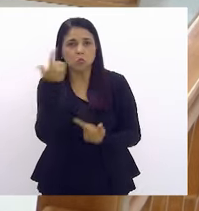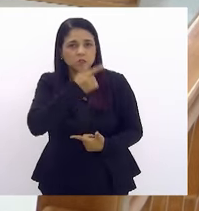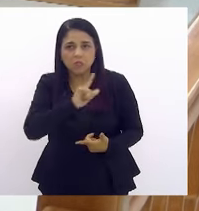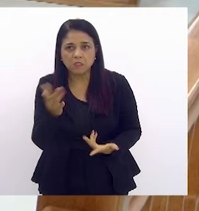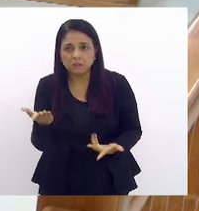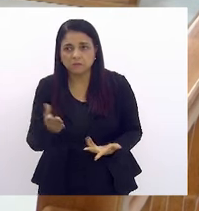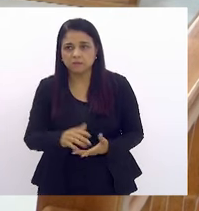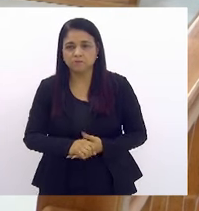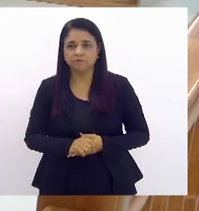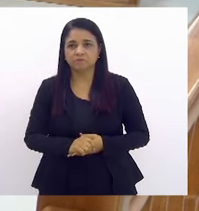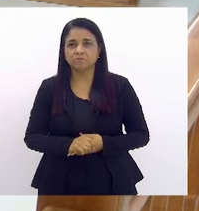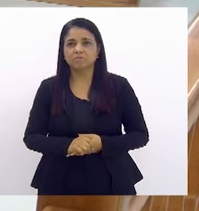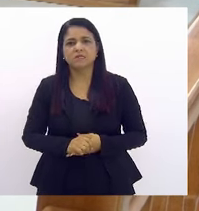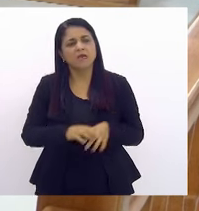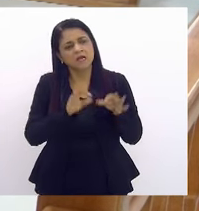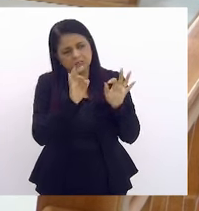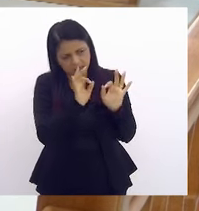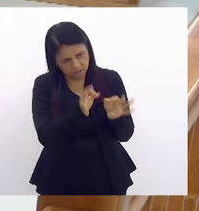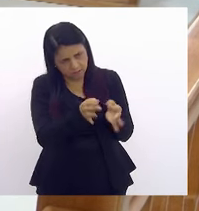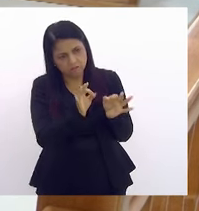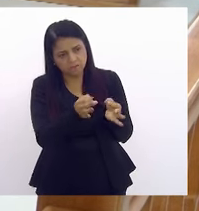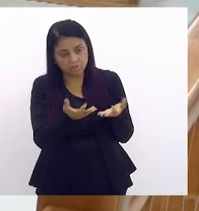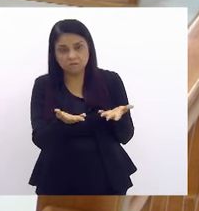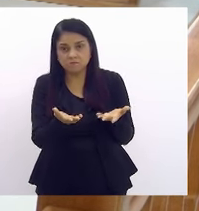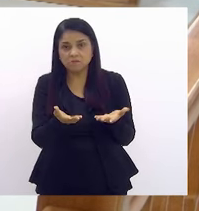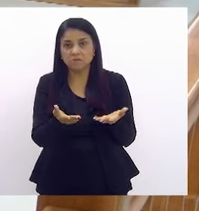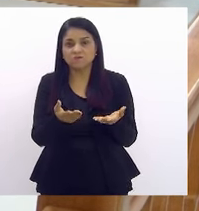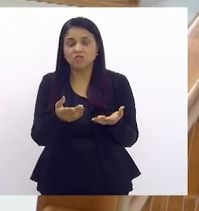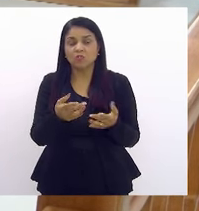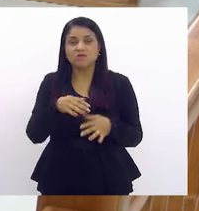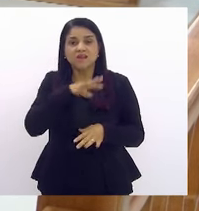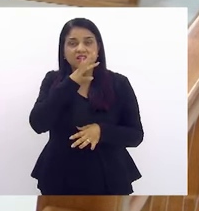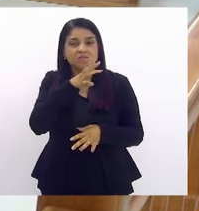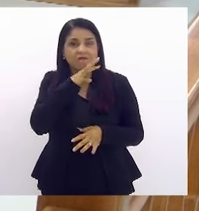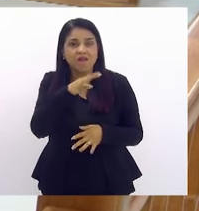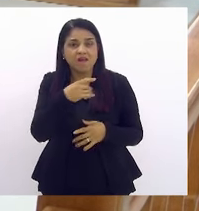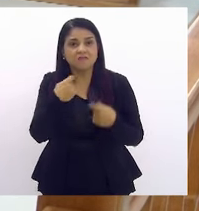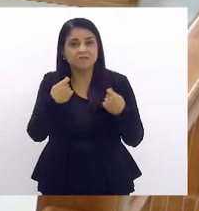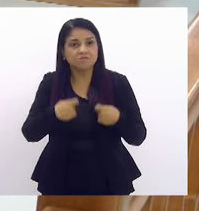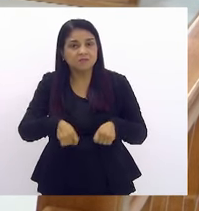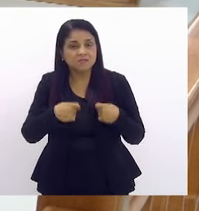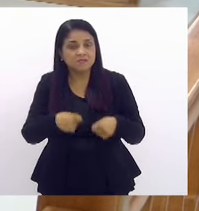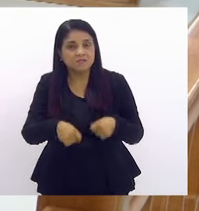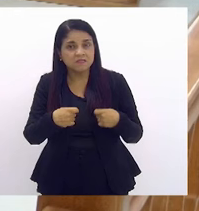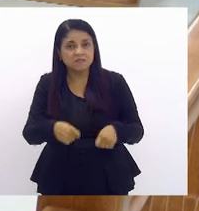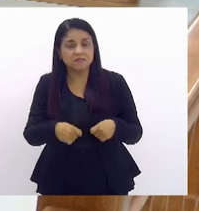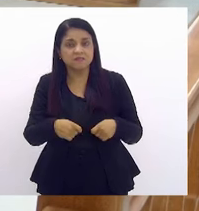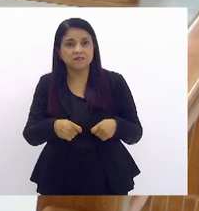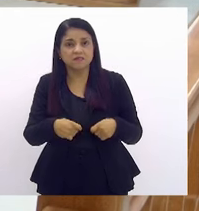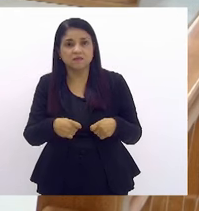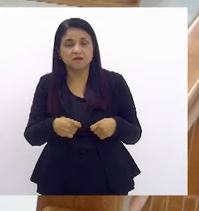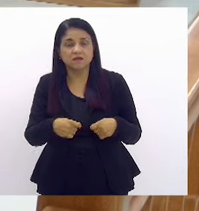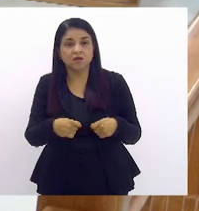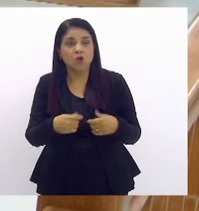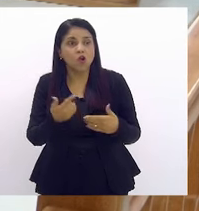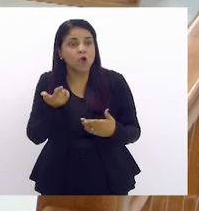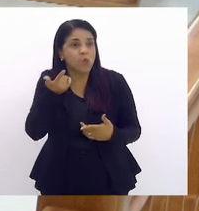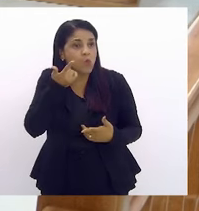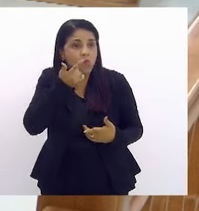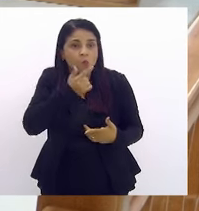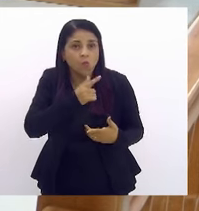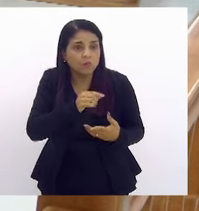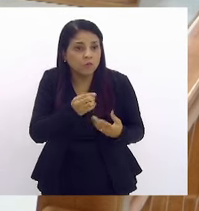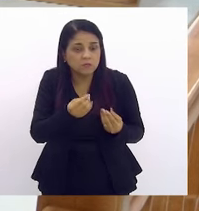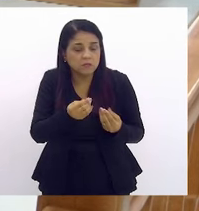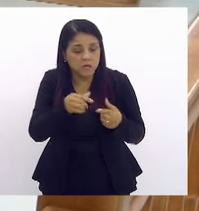públicas em relação a tudo. Não, com certeza. E os animais, os animais têm que entender que não vão ter como conseguir segurar o lugar